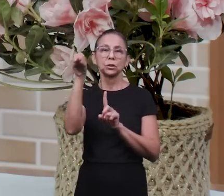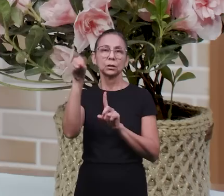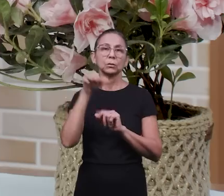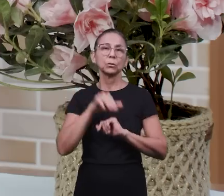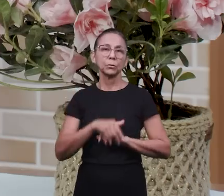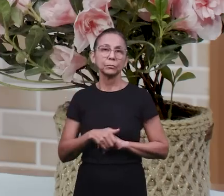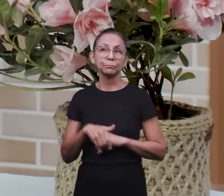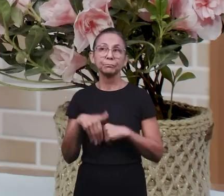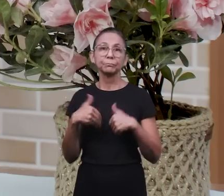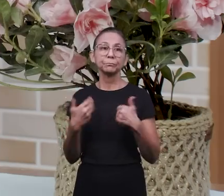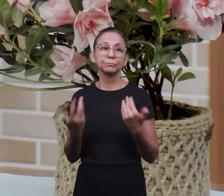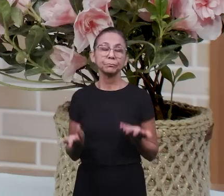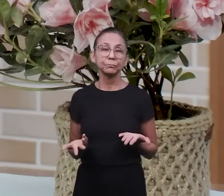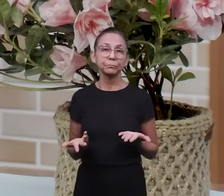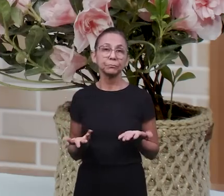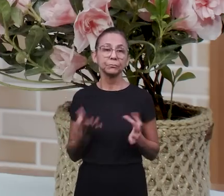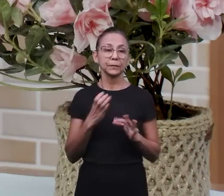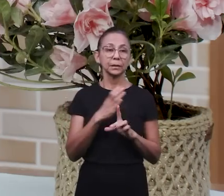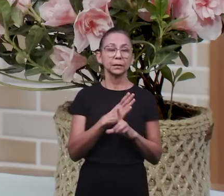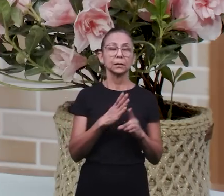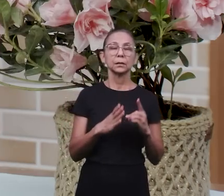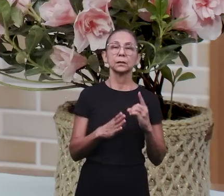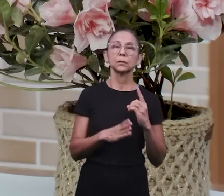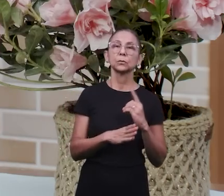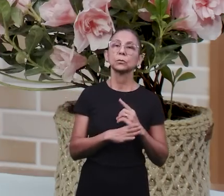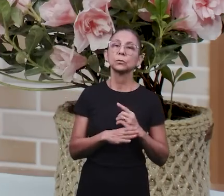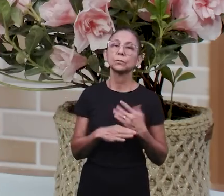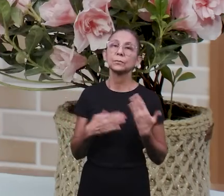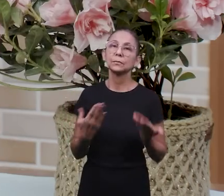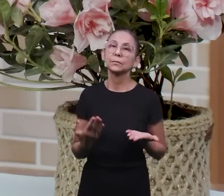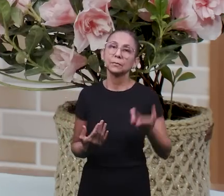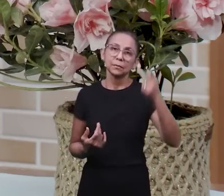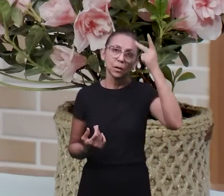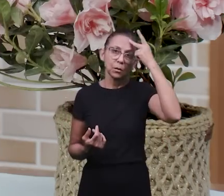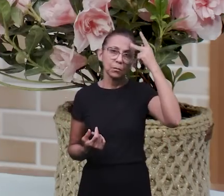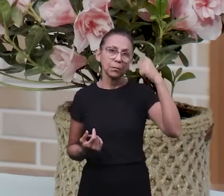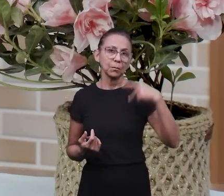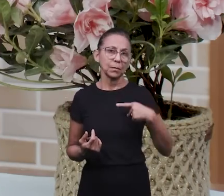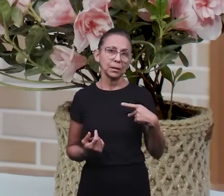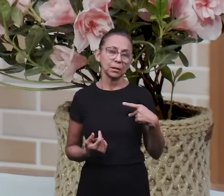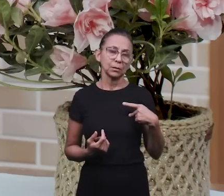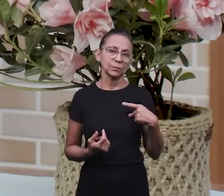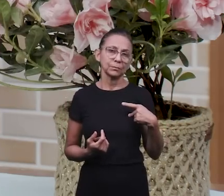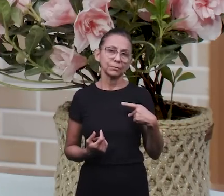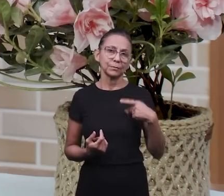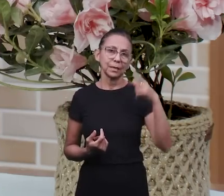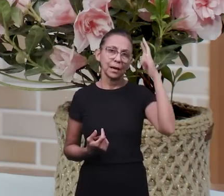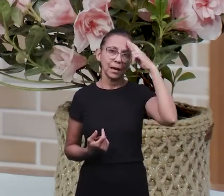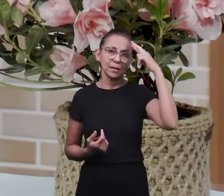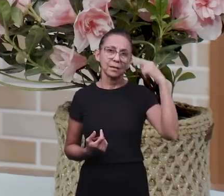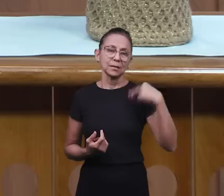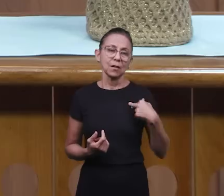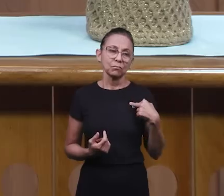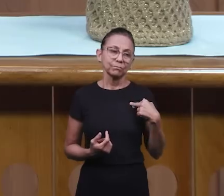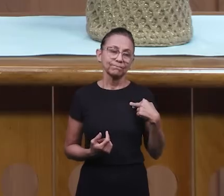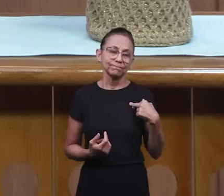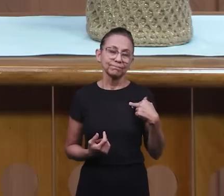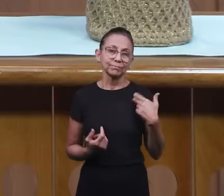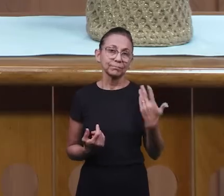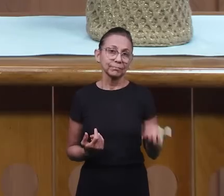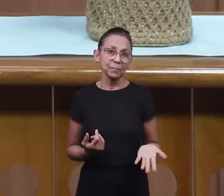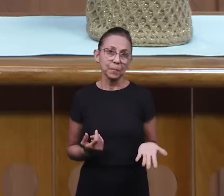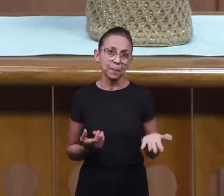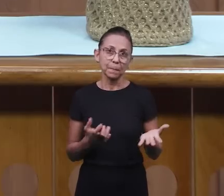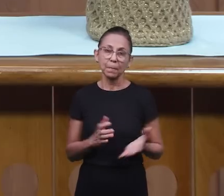homem ser salvo. Enfim, esse culto é o culto segundo a razão do homem. Mas aí